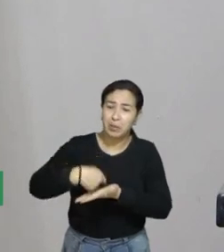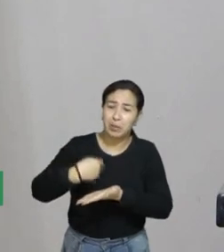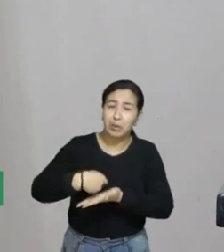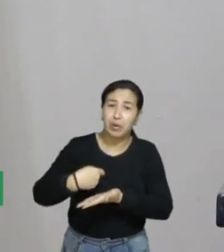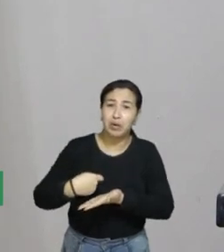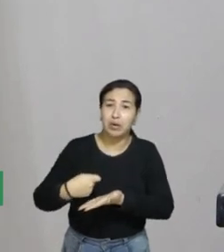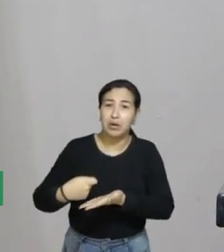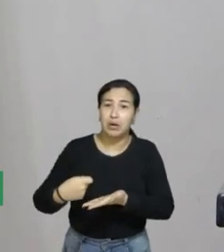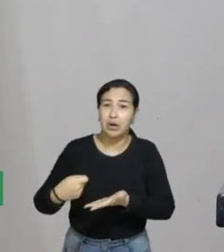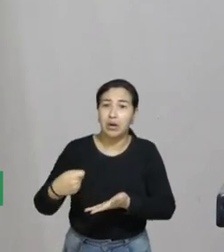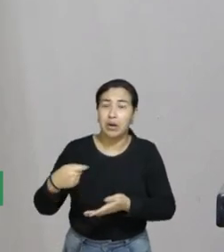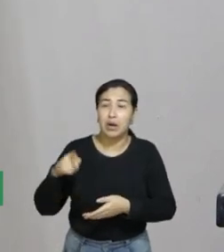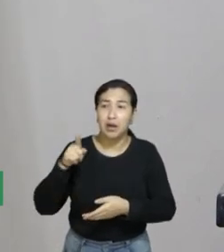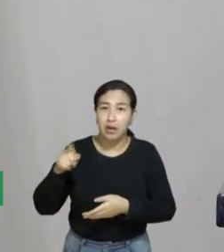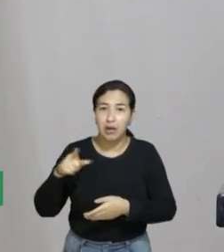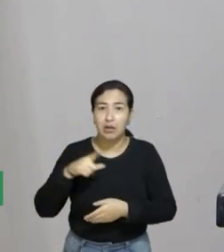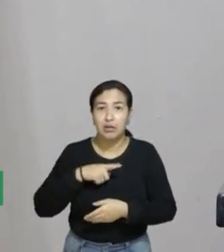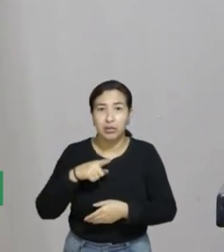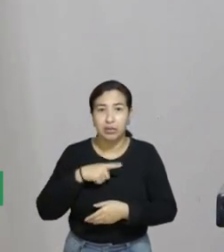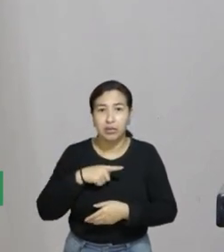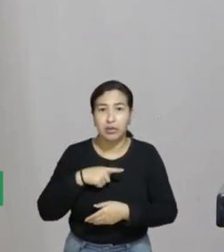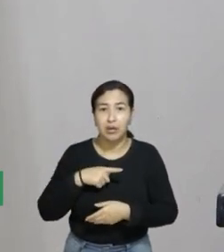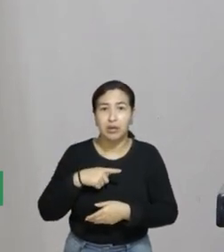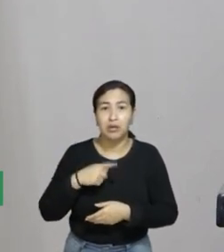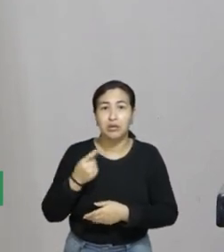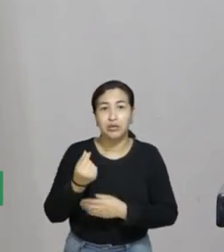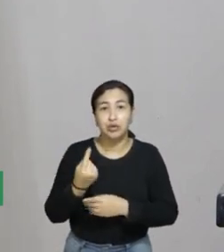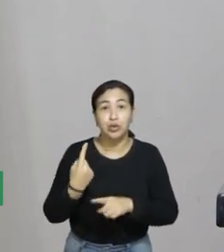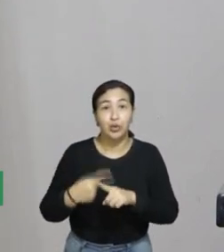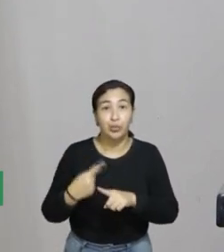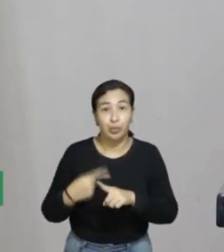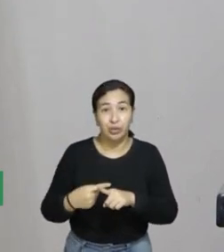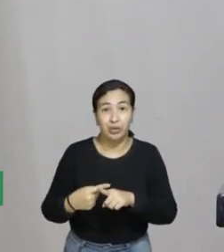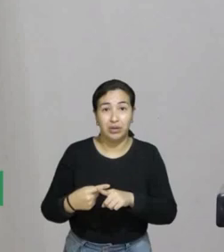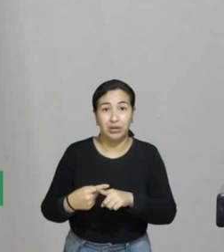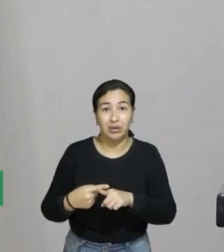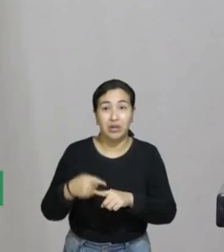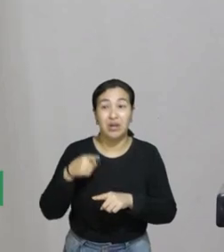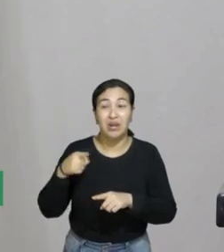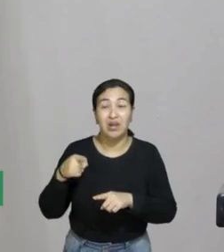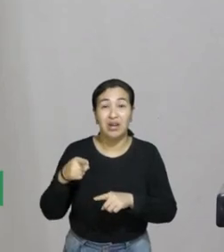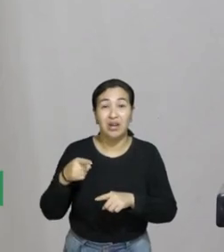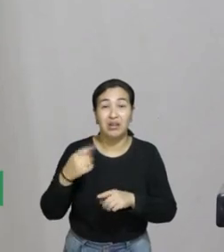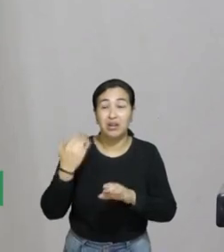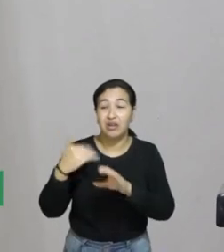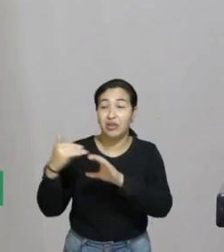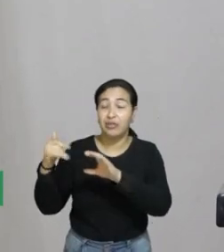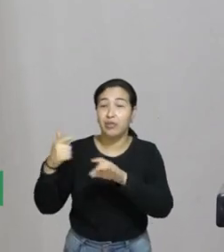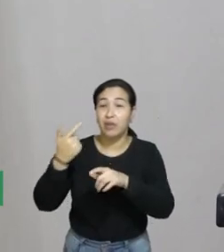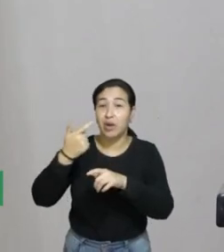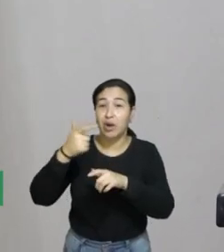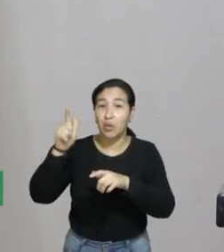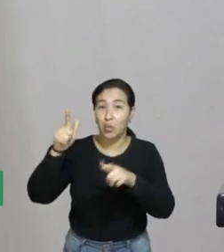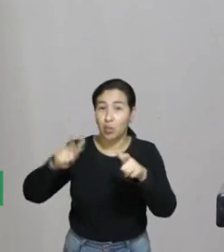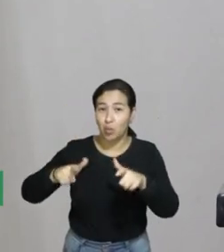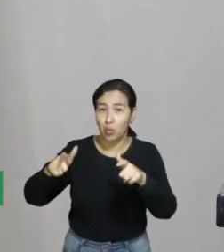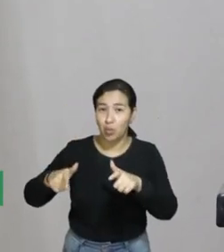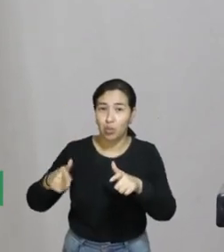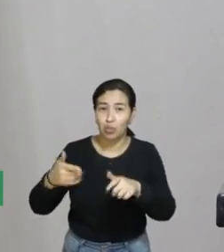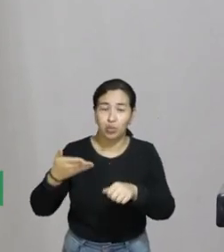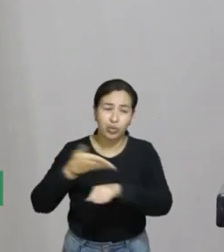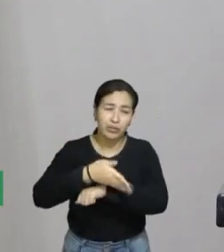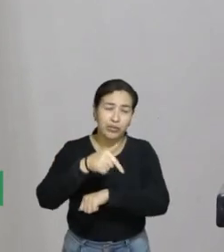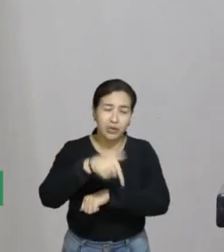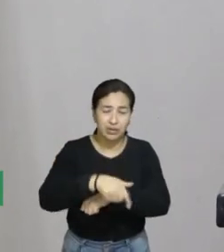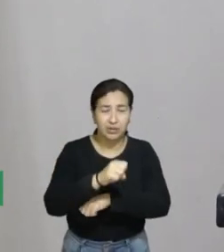dos recursos lá em cima, em Brasília, e não remete para as cidades aqui embaixo. Então, faço esse requerimento em nome